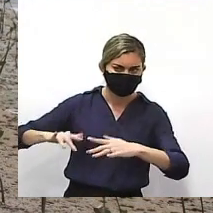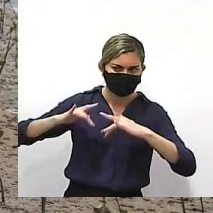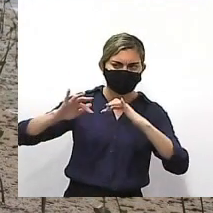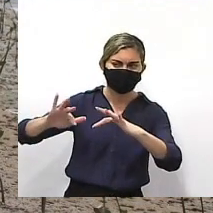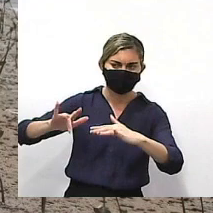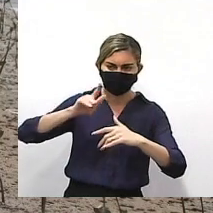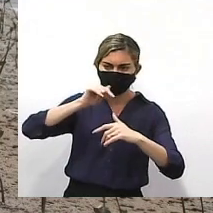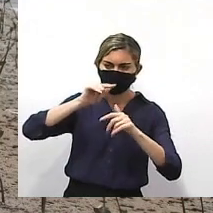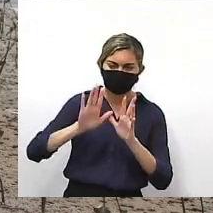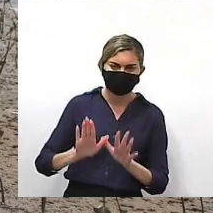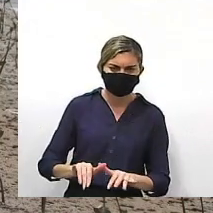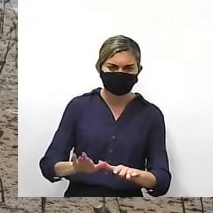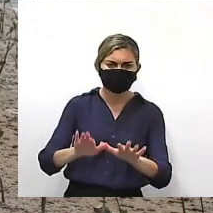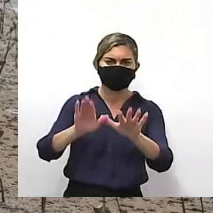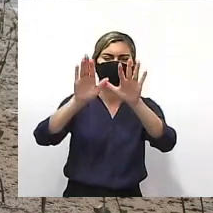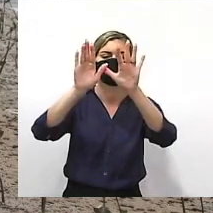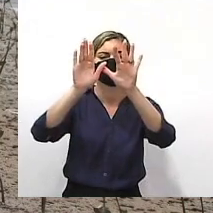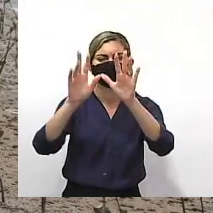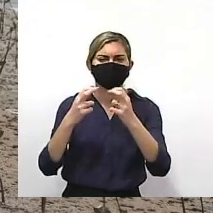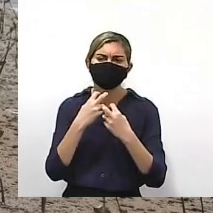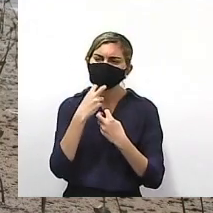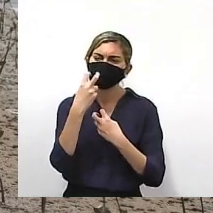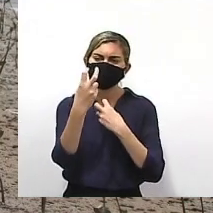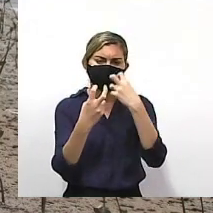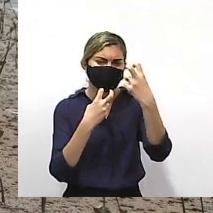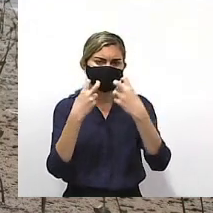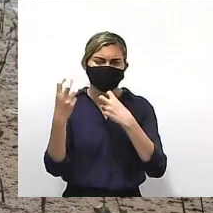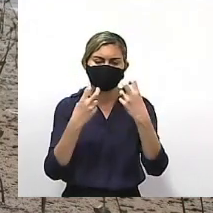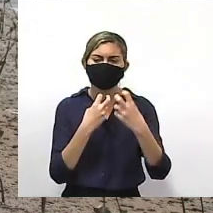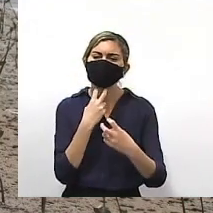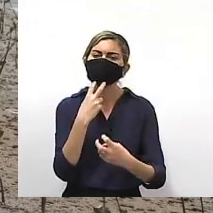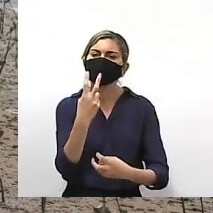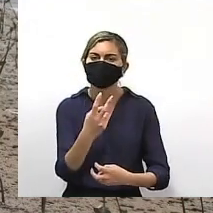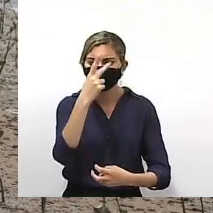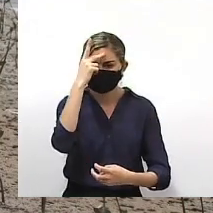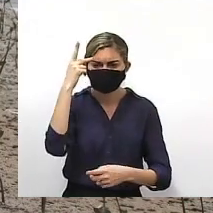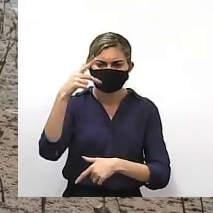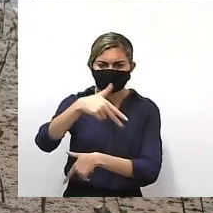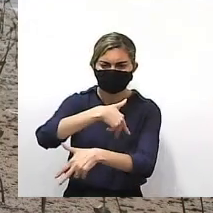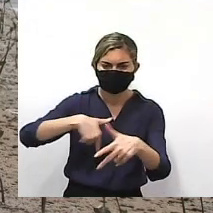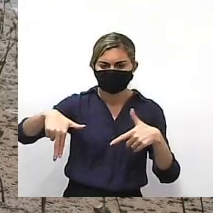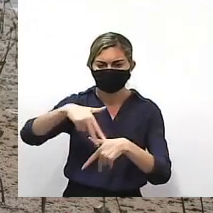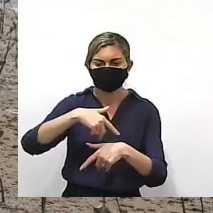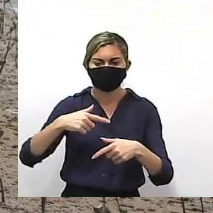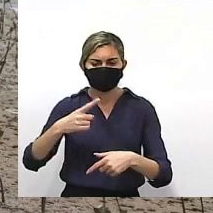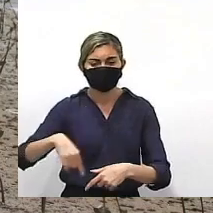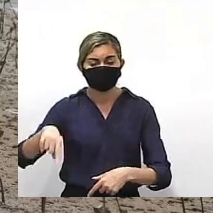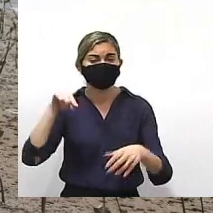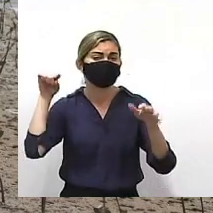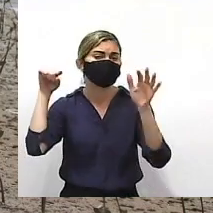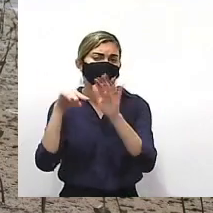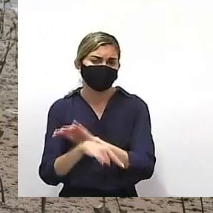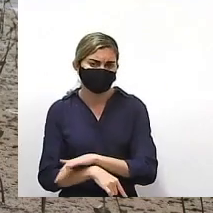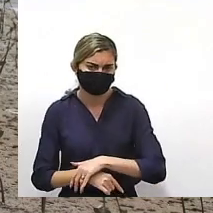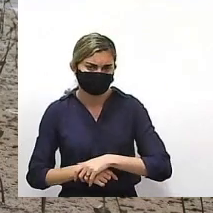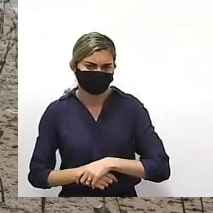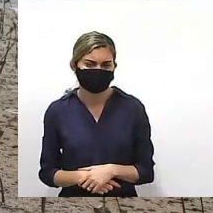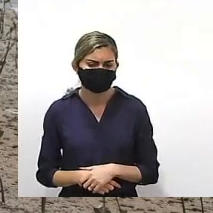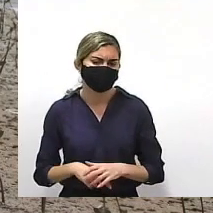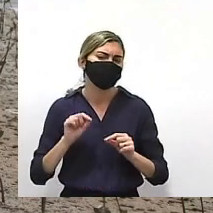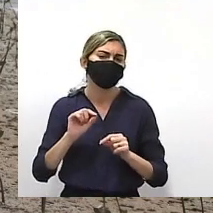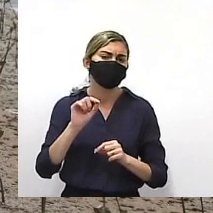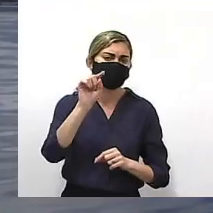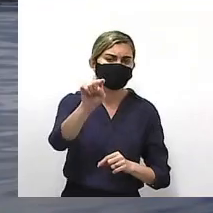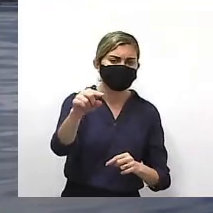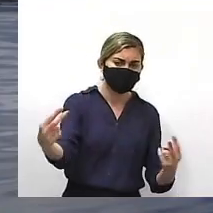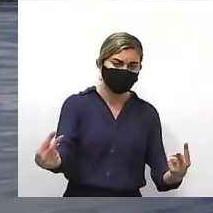dos pássaros e as vozes das pessoas. Mas aí vem a nossa pergunta: de que